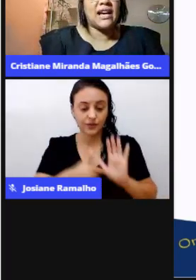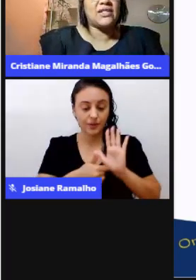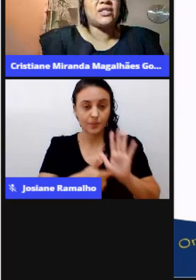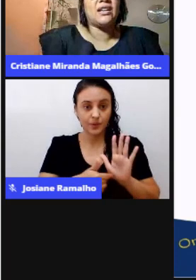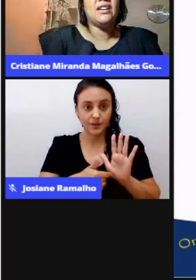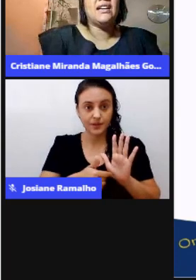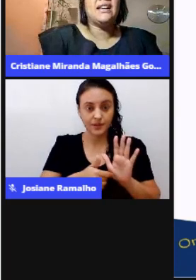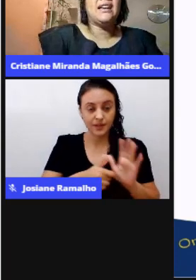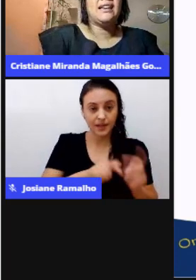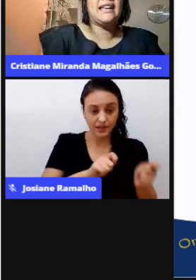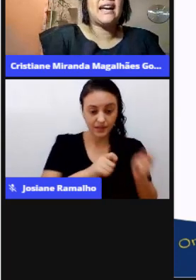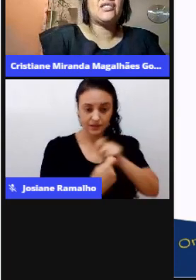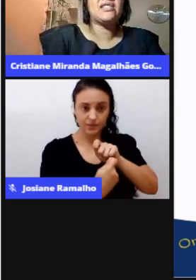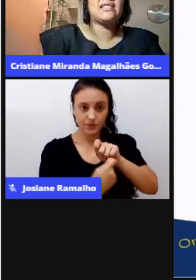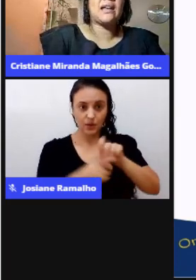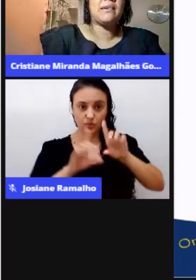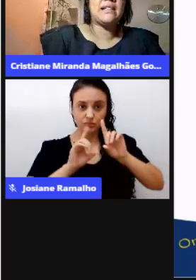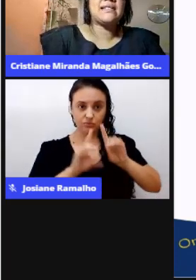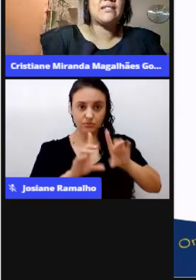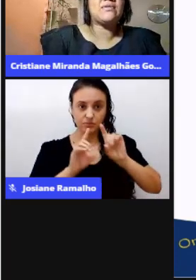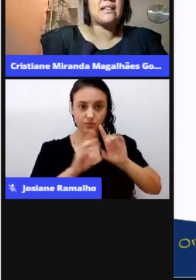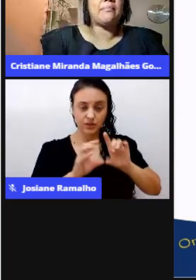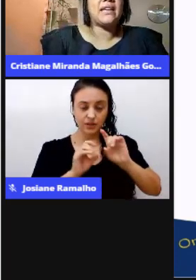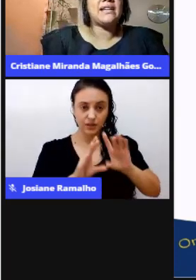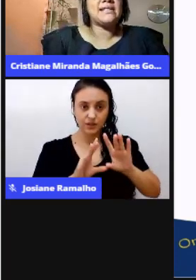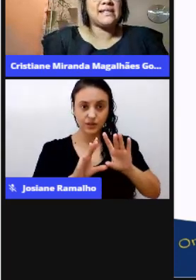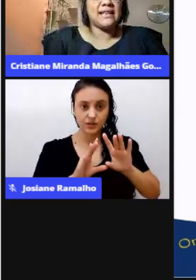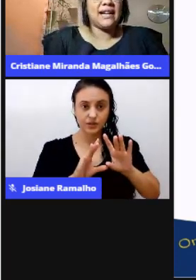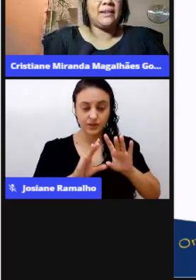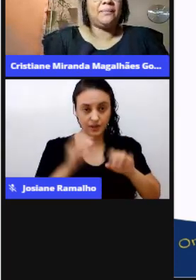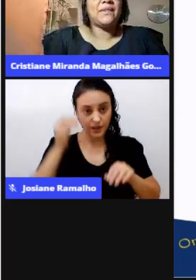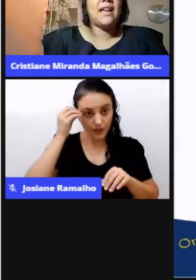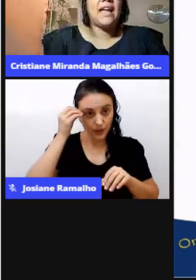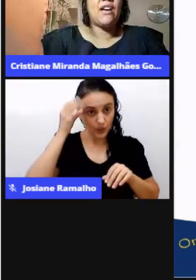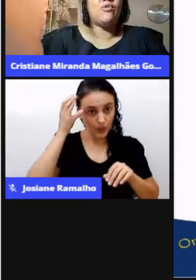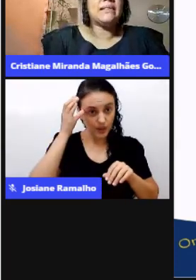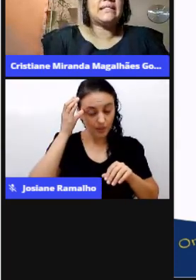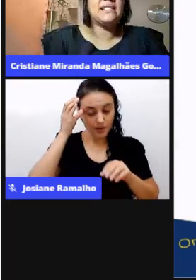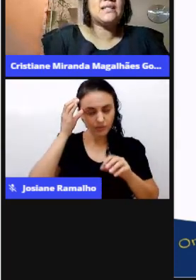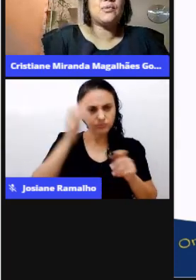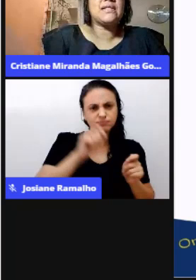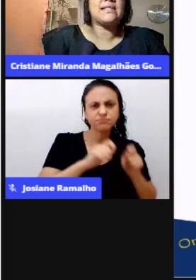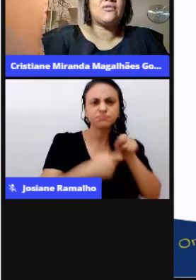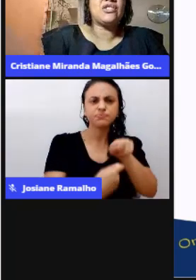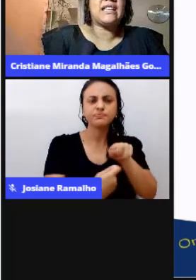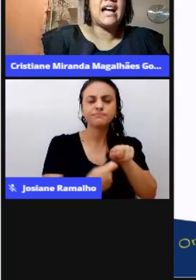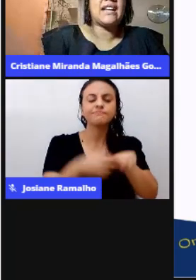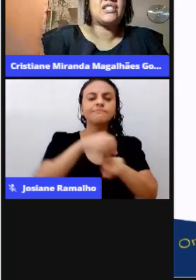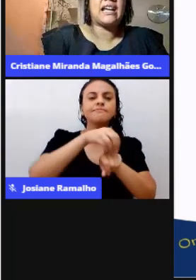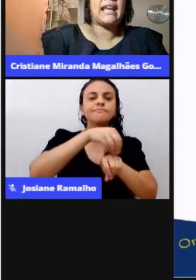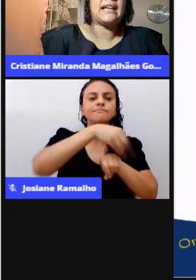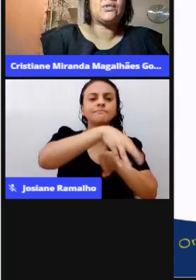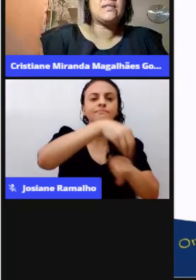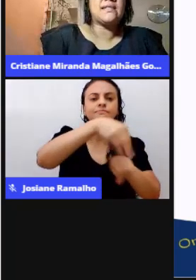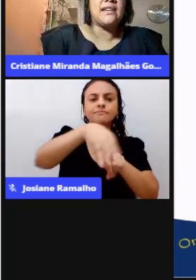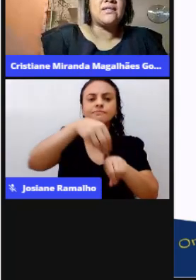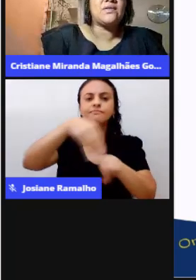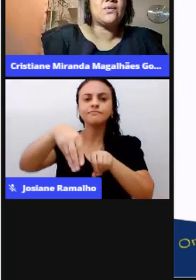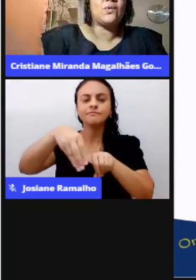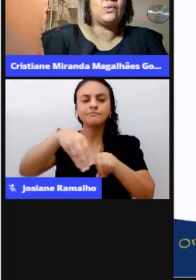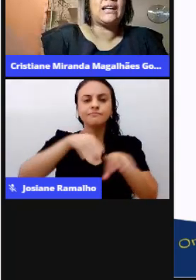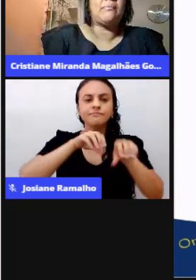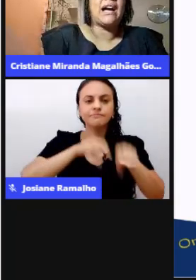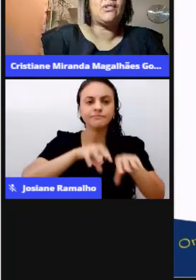transposição didática, que é a de estabelecer o saber a ensinar. É uma transposição didática lato